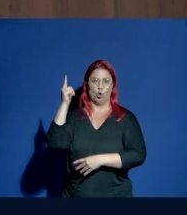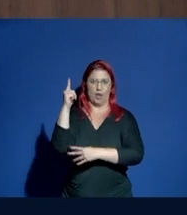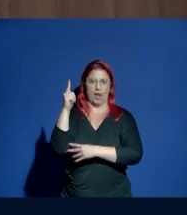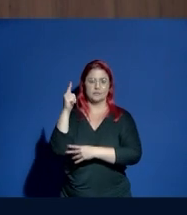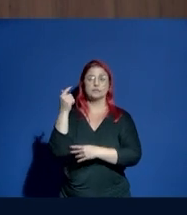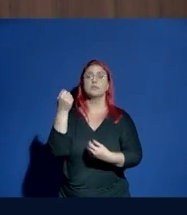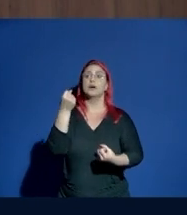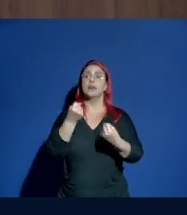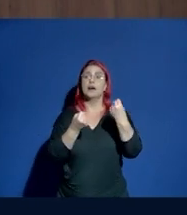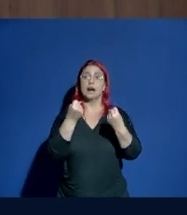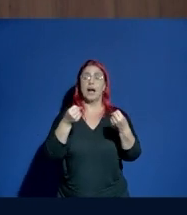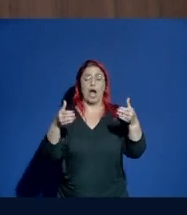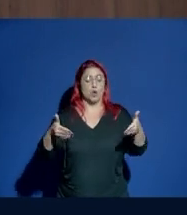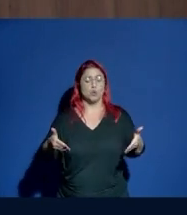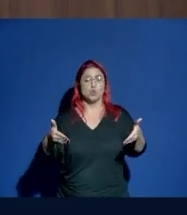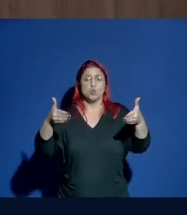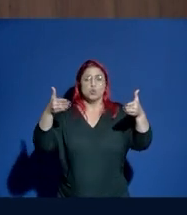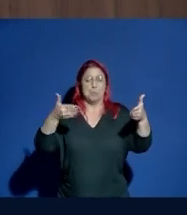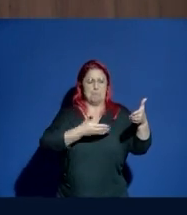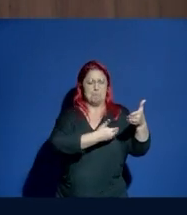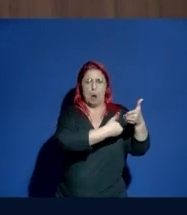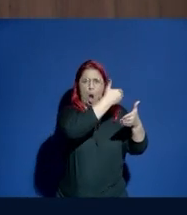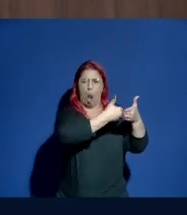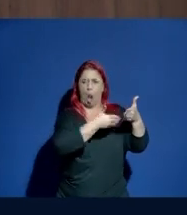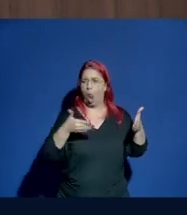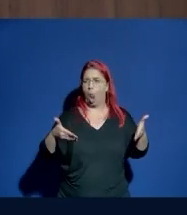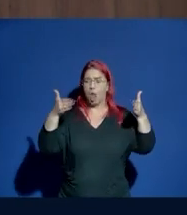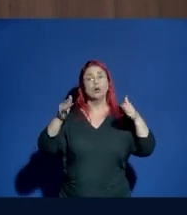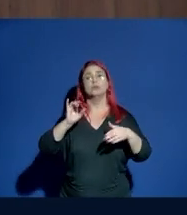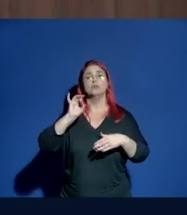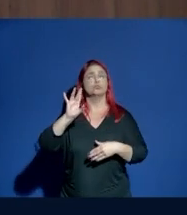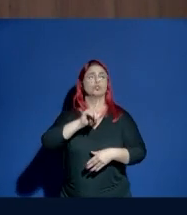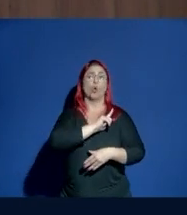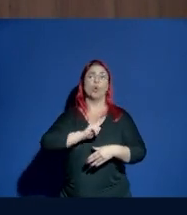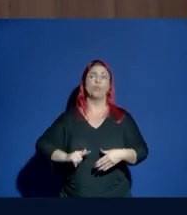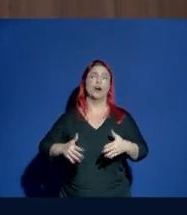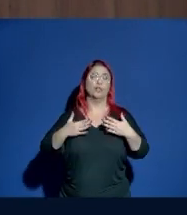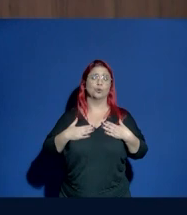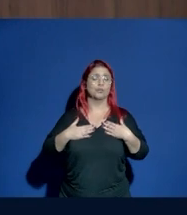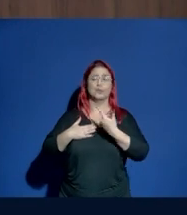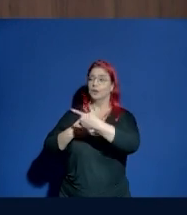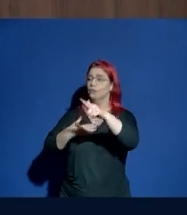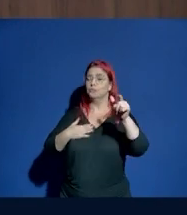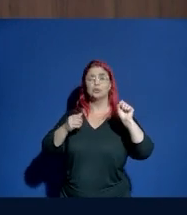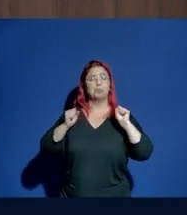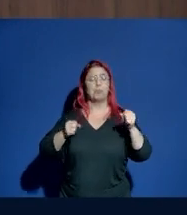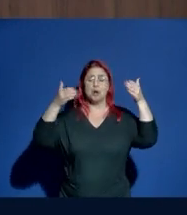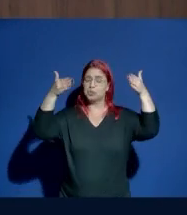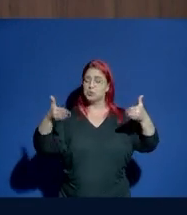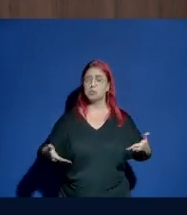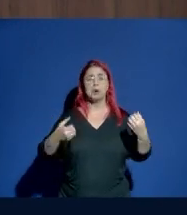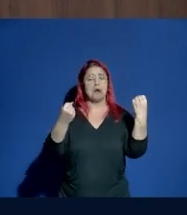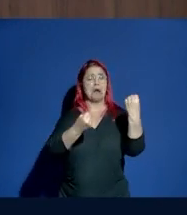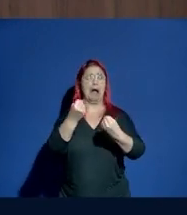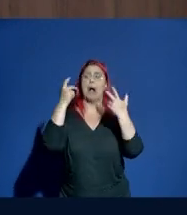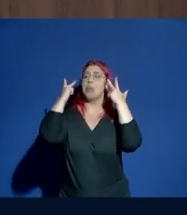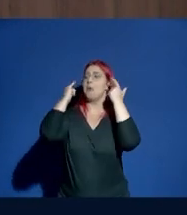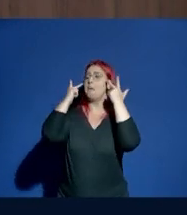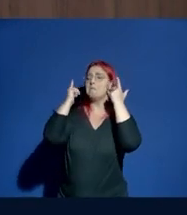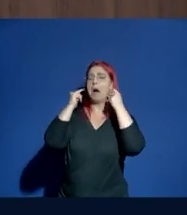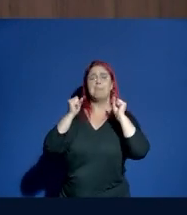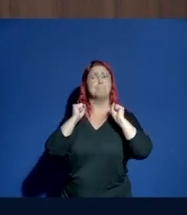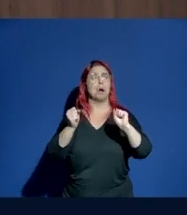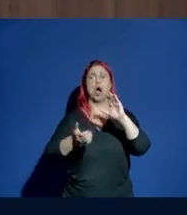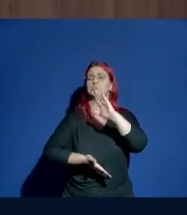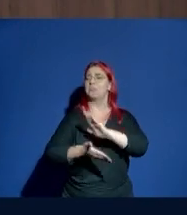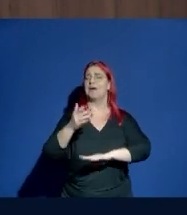em carro blindado e com segurança triplicada só o governador de Goiás o resto todo mundo é de carro normal pode